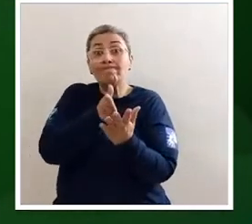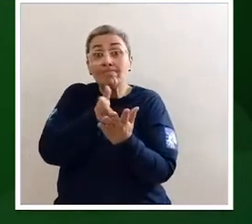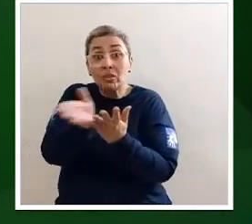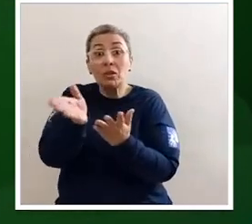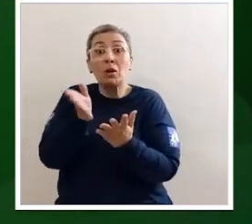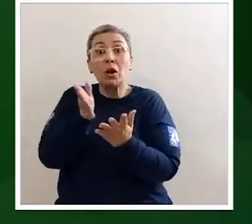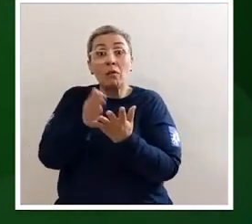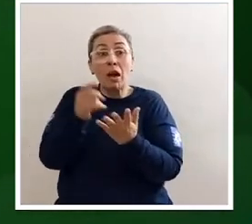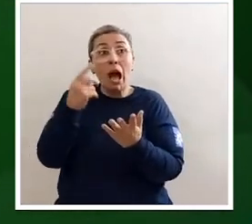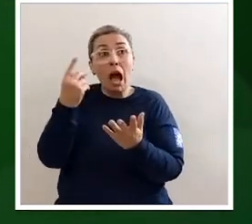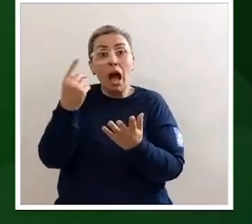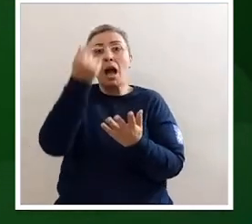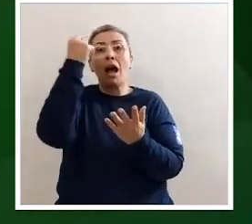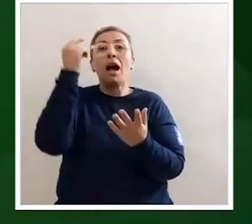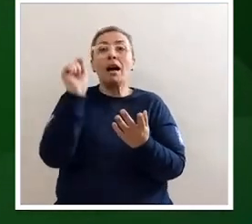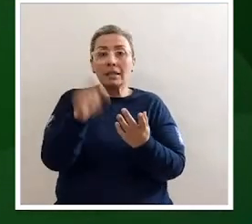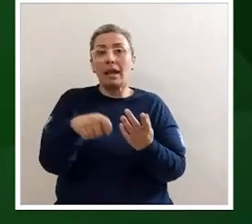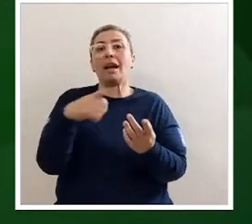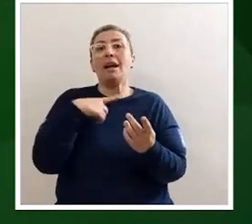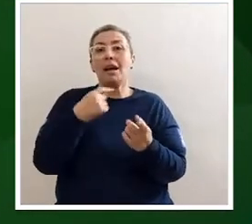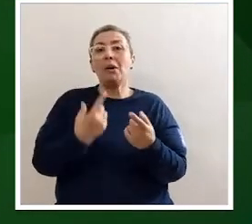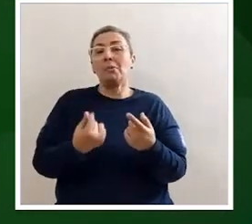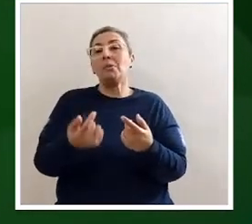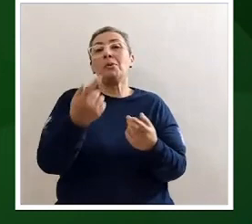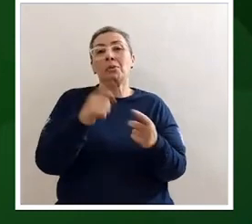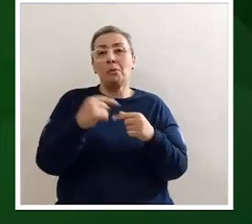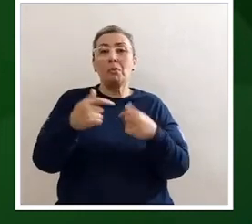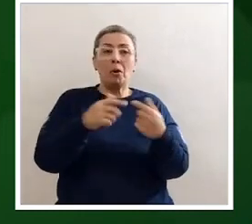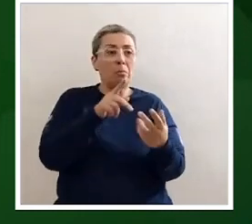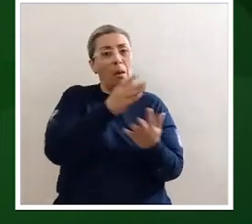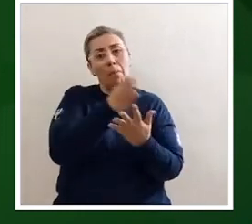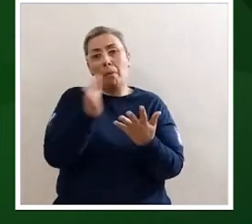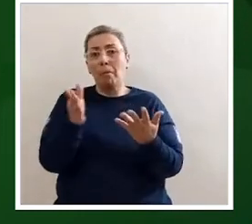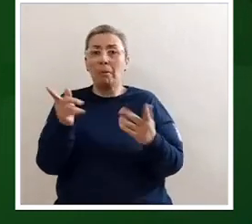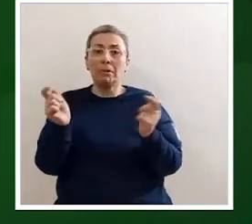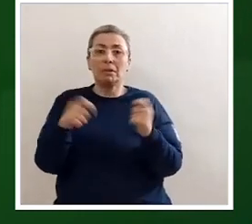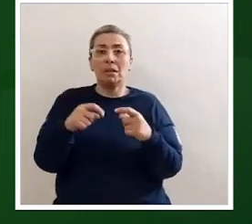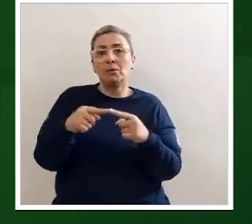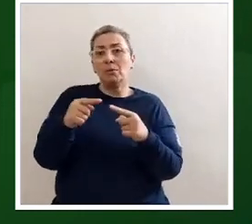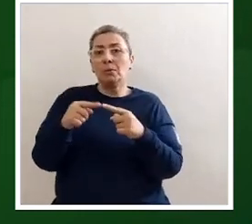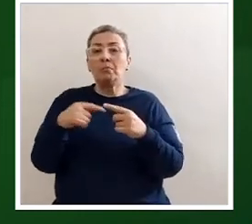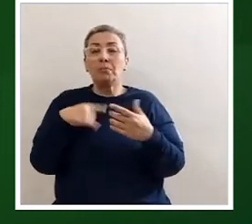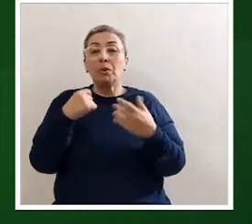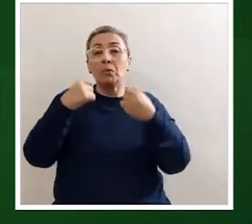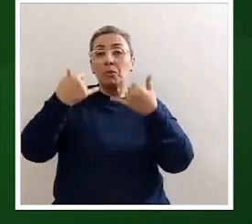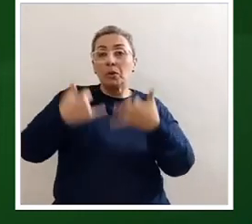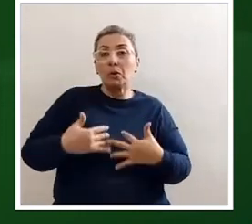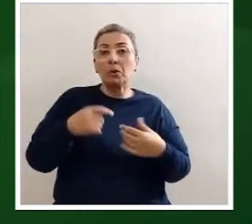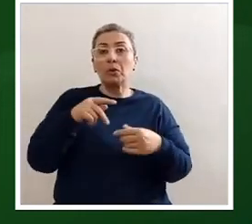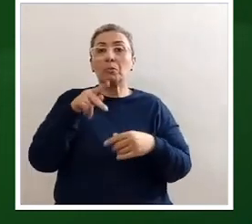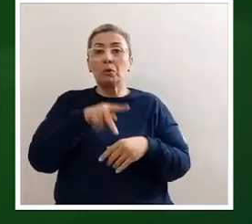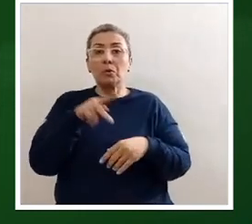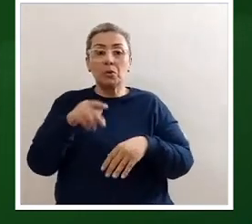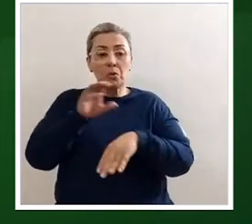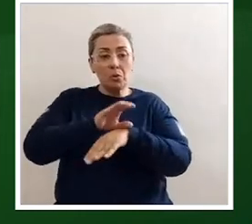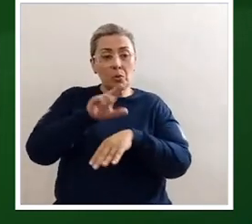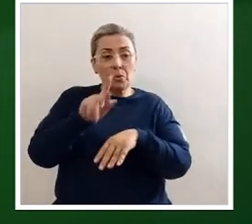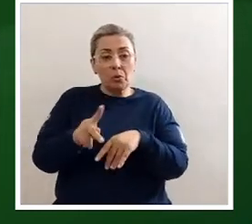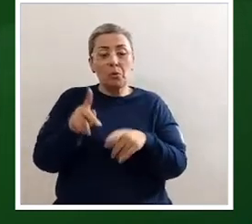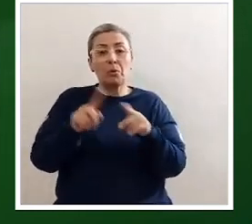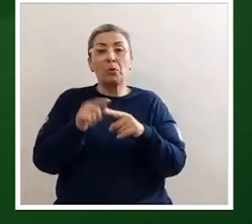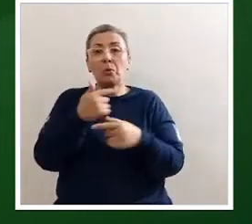aí ele dá um start e fala nossa dá para fazer dessa forma dá para fazer pela outra mas a gente fala ali do professor coordenador a gente fala